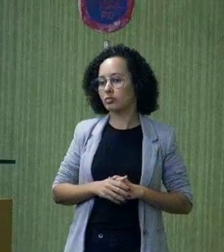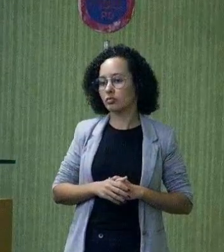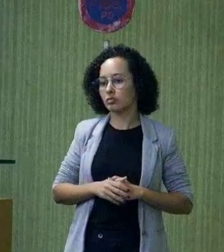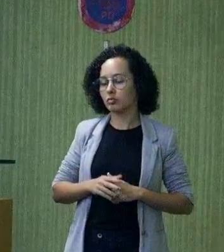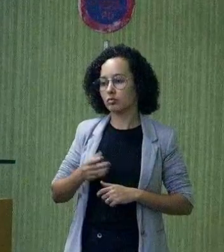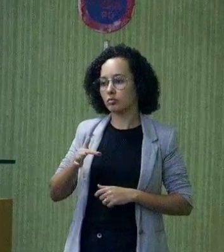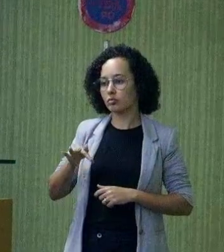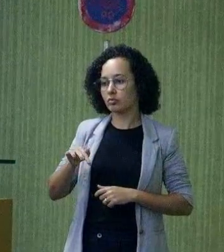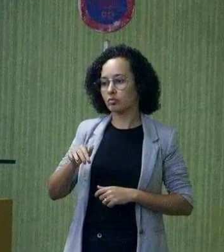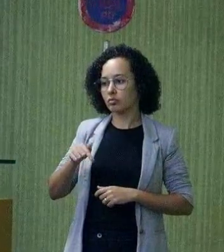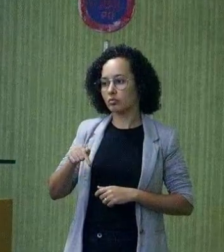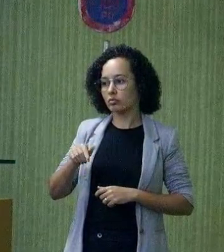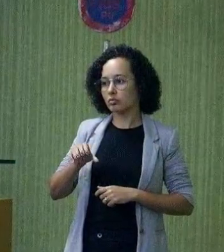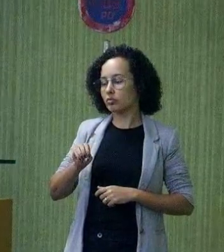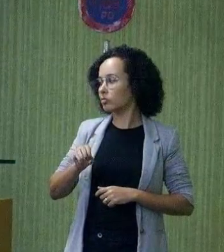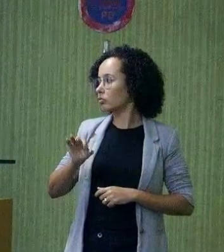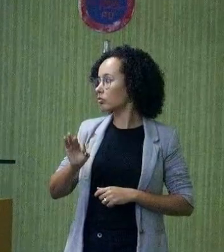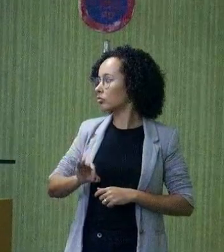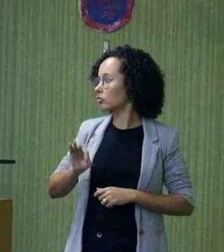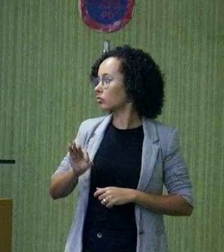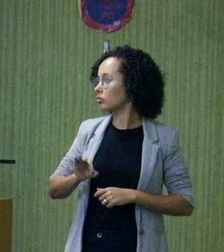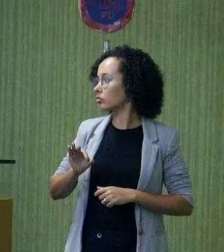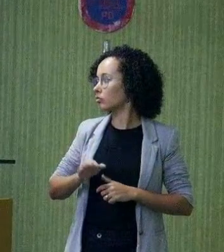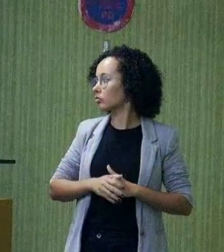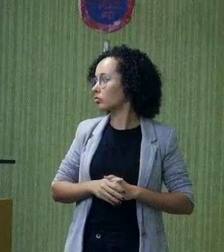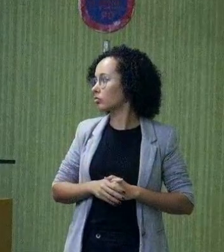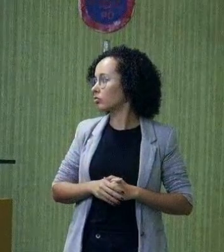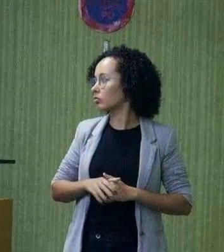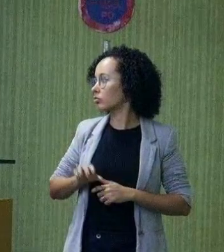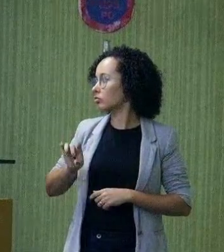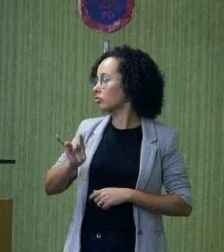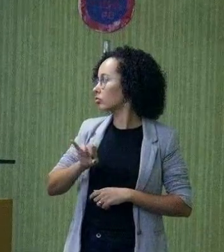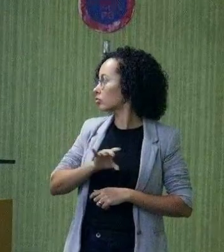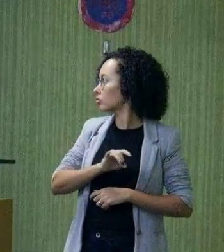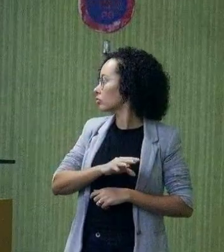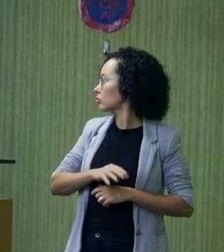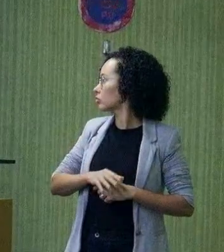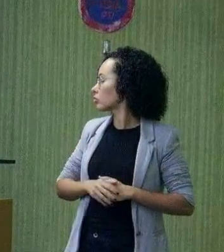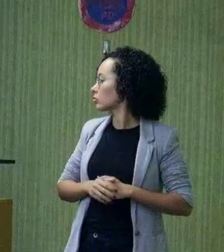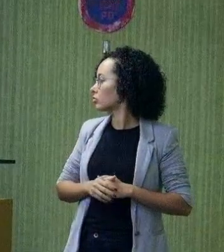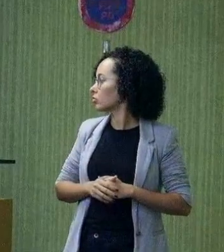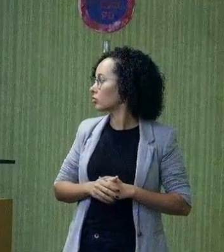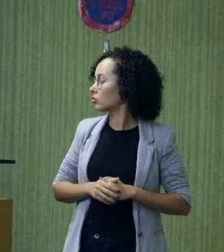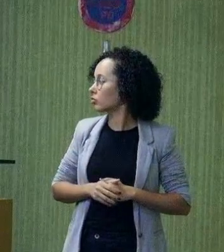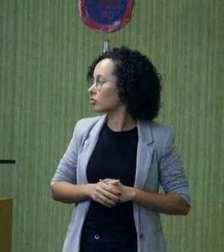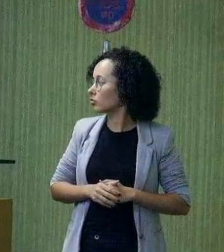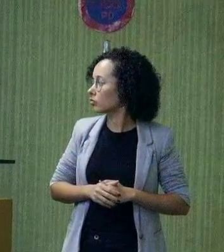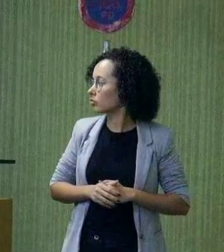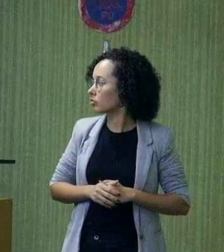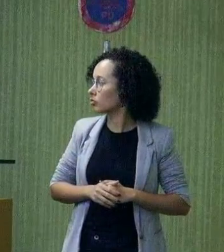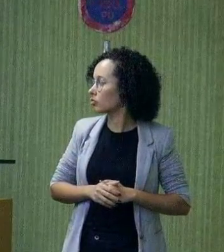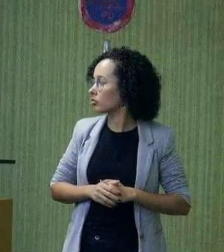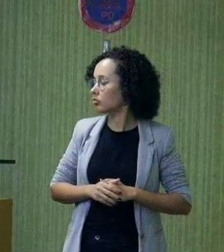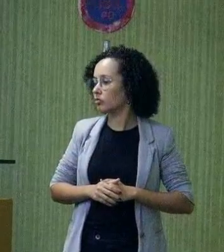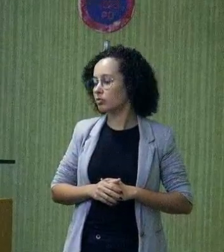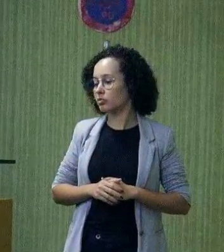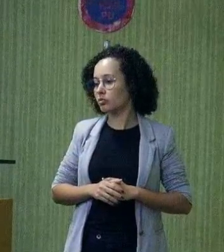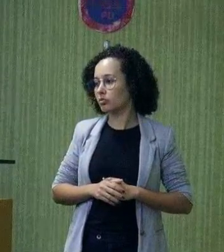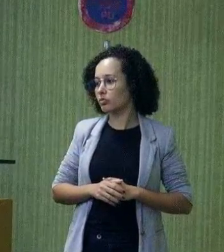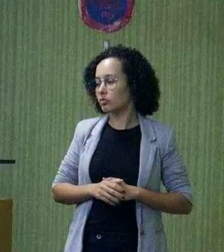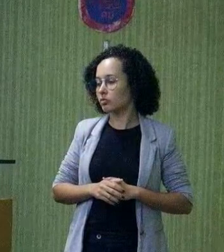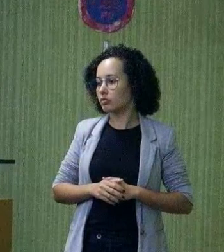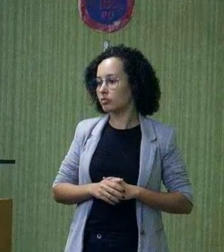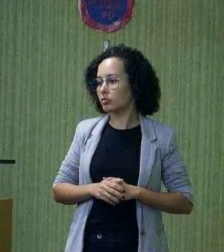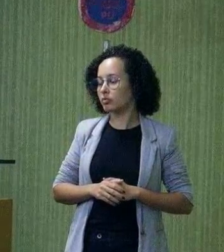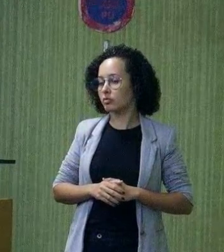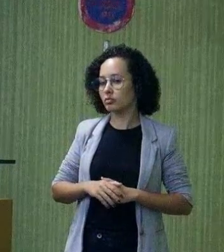70% e no mínimo 50% em cada categoria administrativa seja comunitário